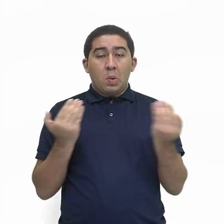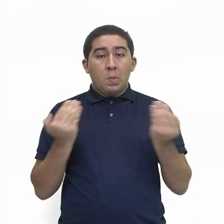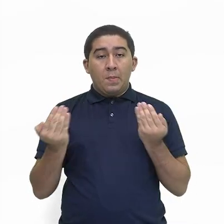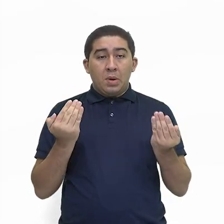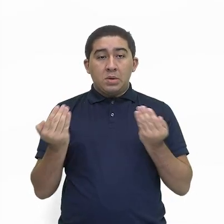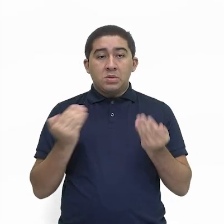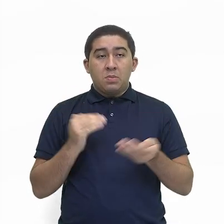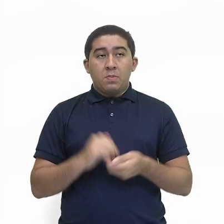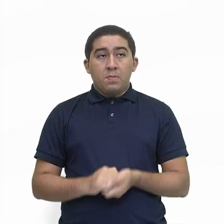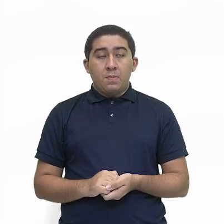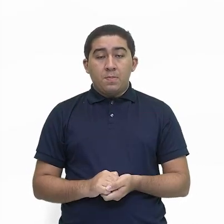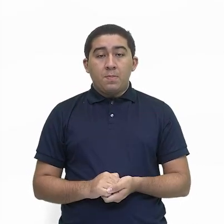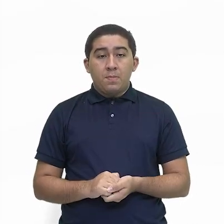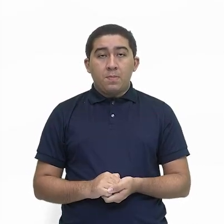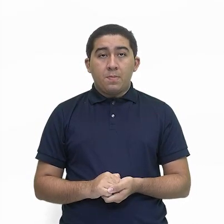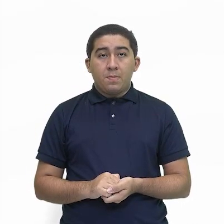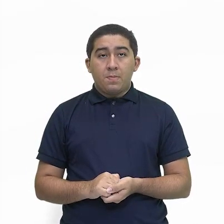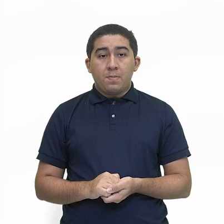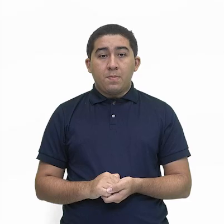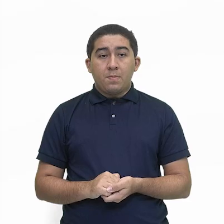comparando, tá?